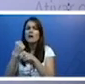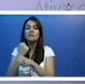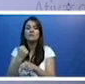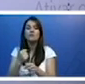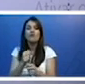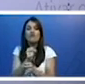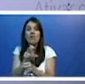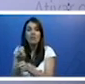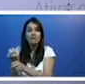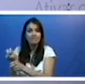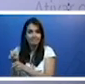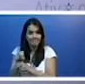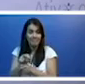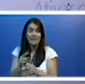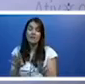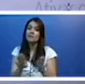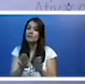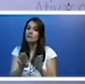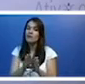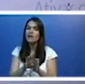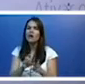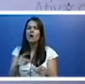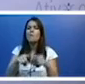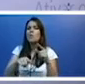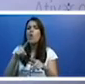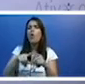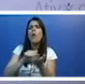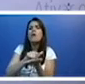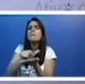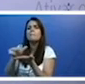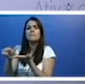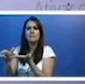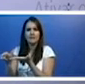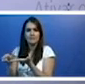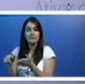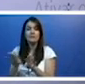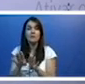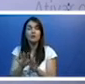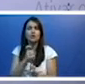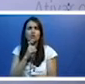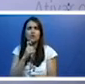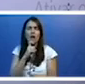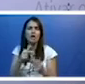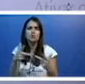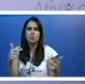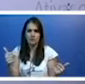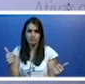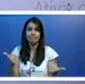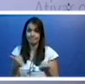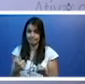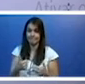fertilizantes, produtos de limpeza e em sistemas de refrigeração industrial. Os vapores de amônia são